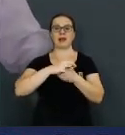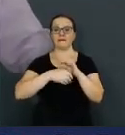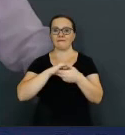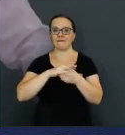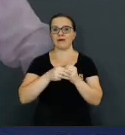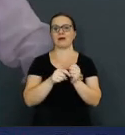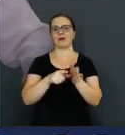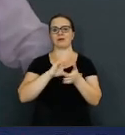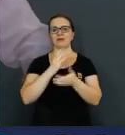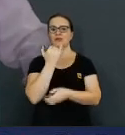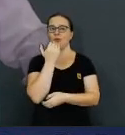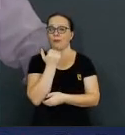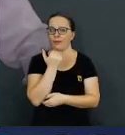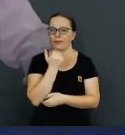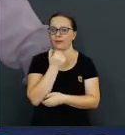alimentar-se.